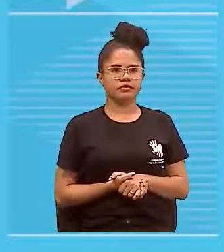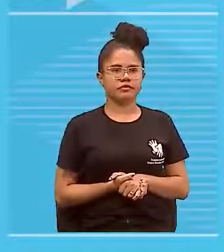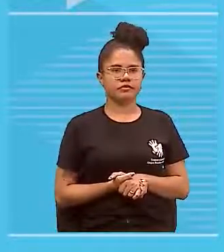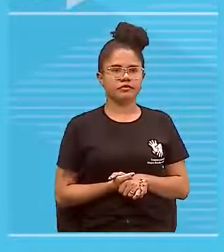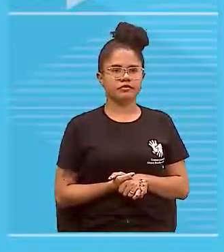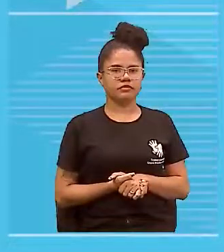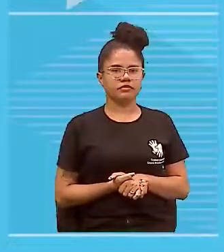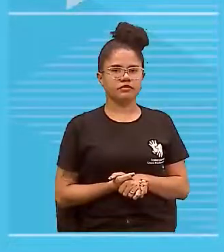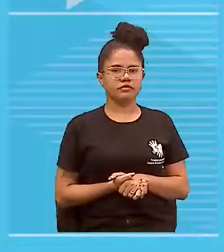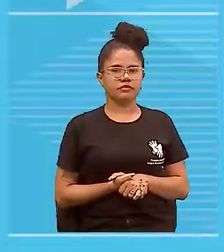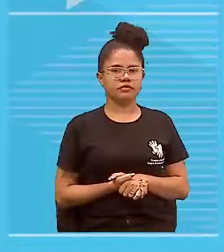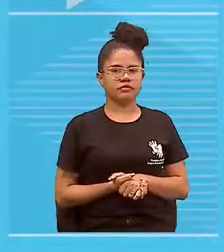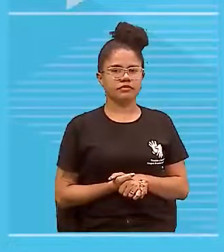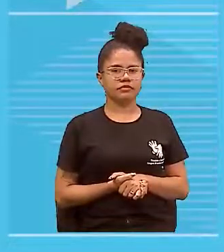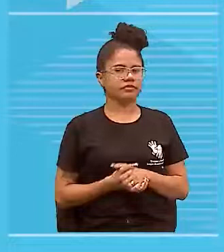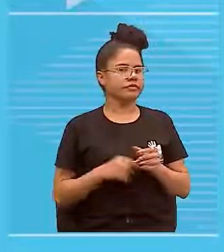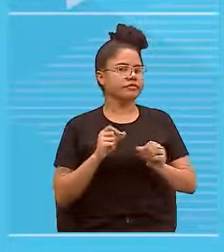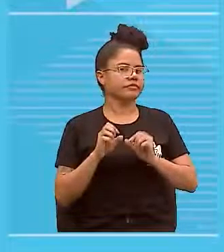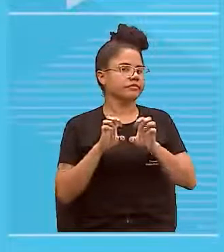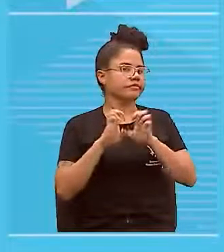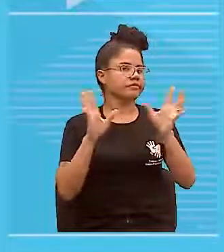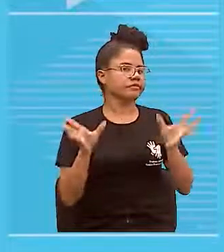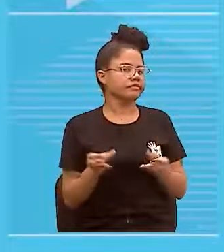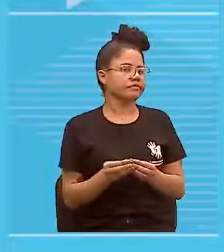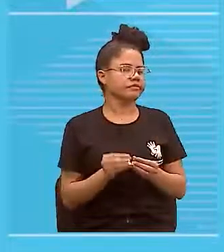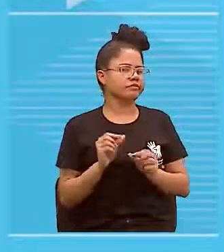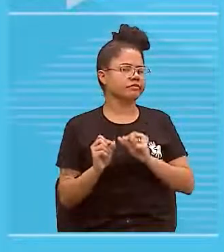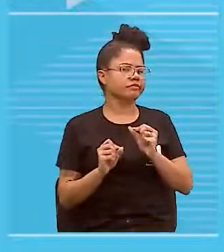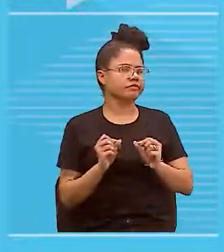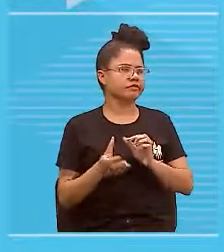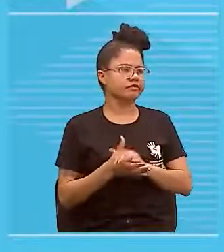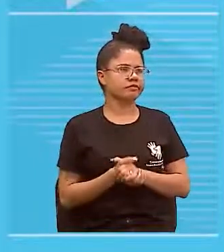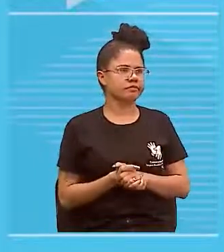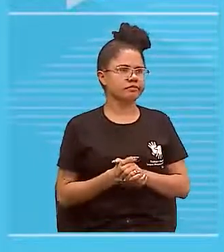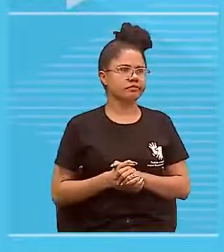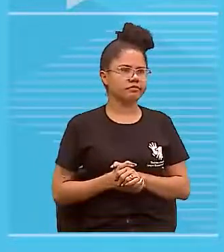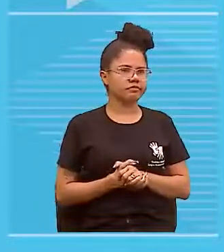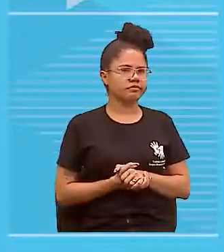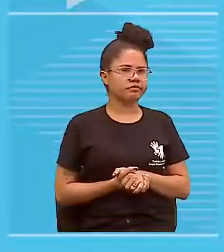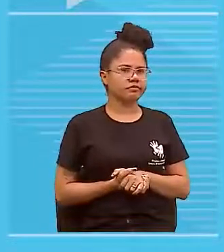Alguém pode me dizer o que é que eu considero como ecossistema?